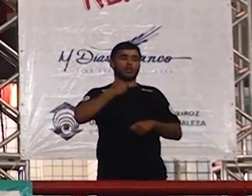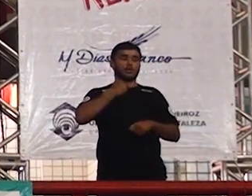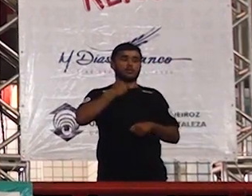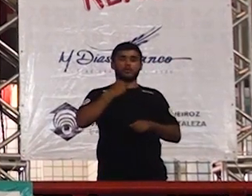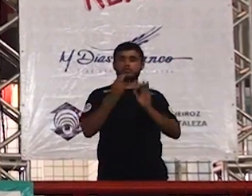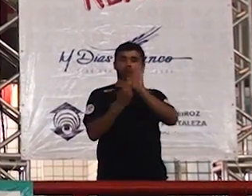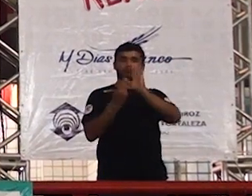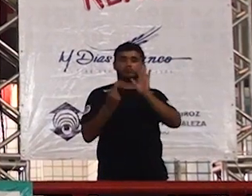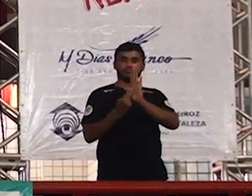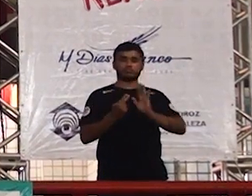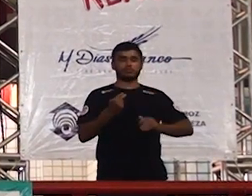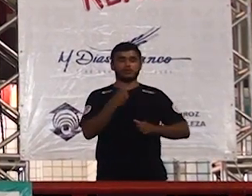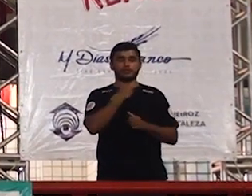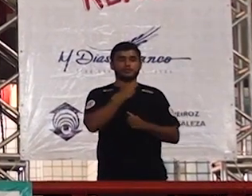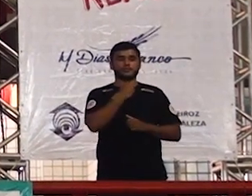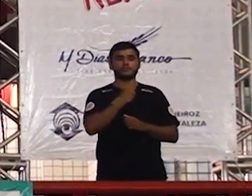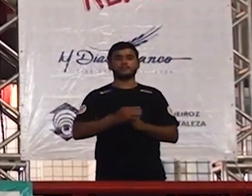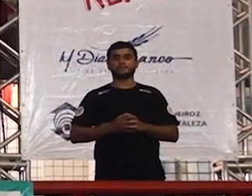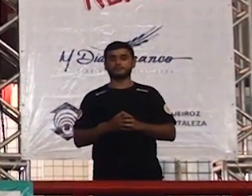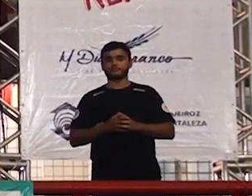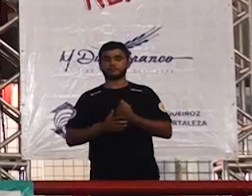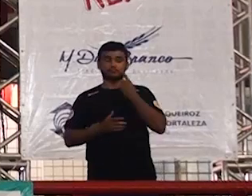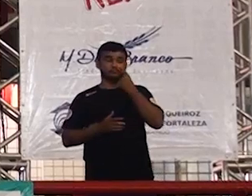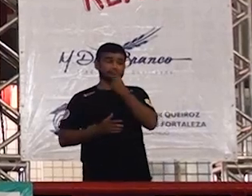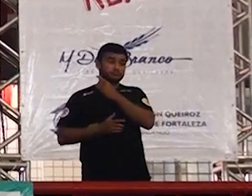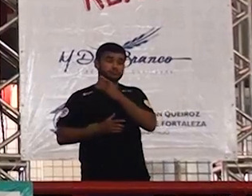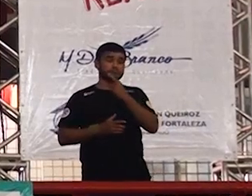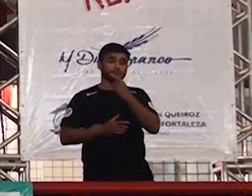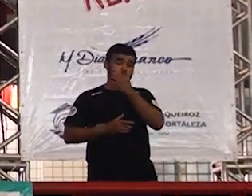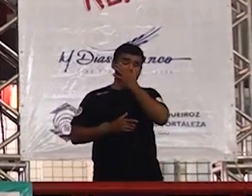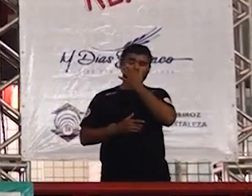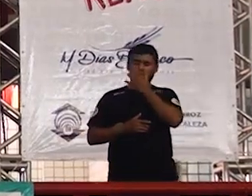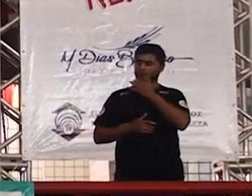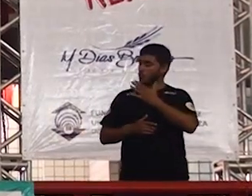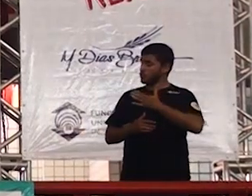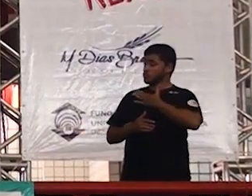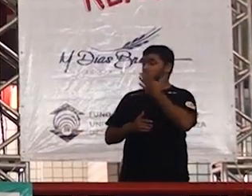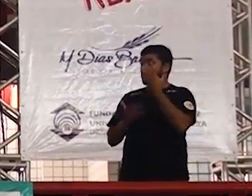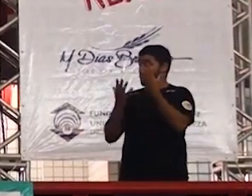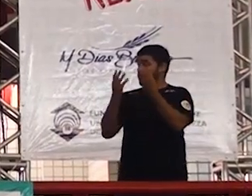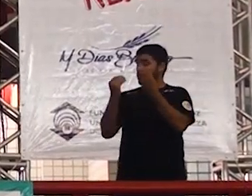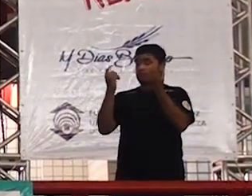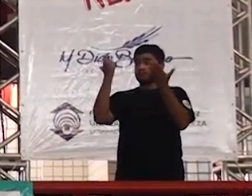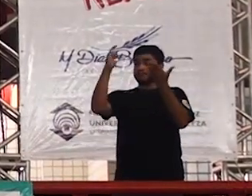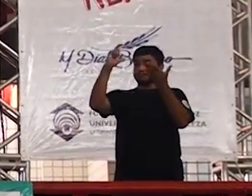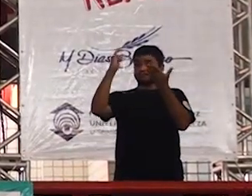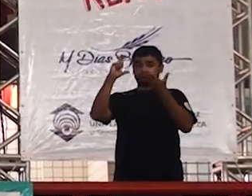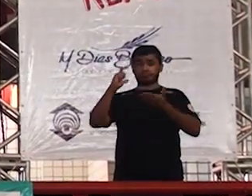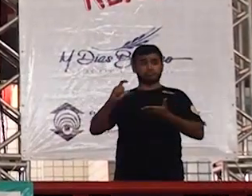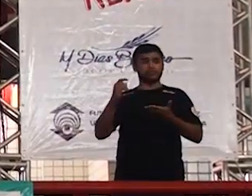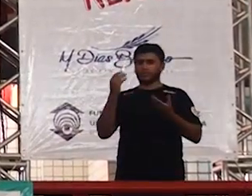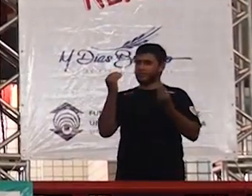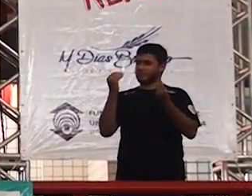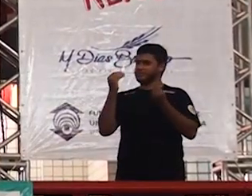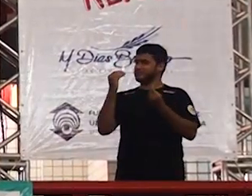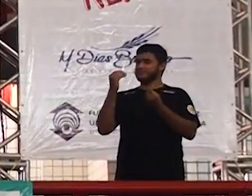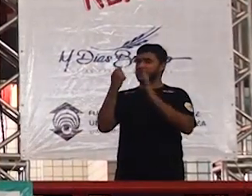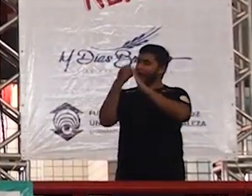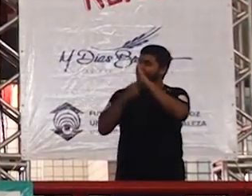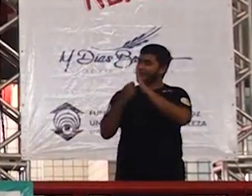como corretor do Enem. Ele jogou, abismado com a quantidade de absurdos que